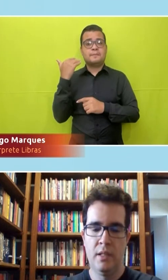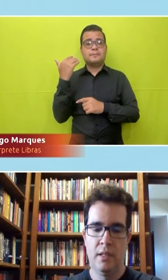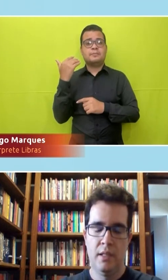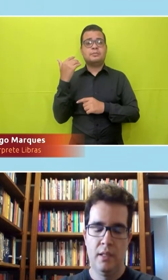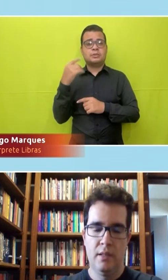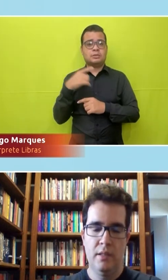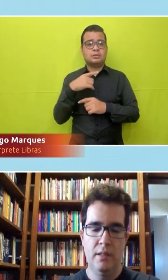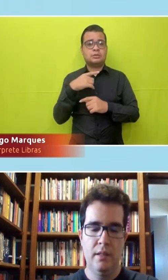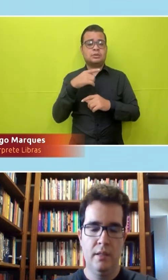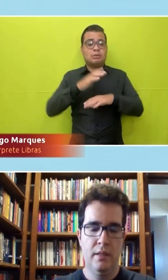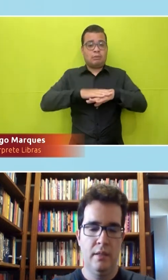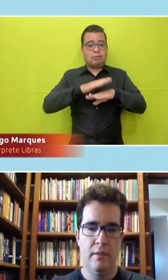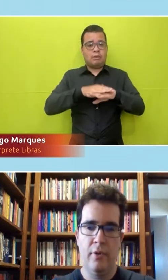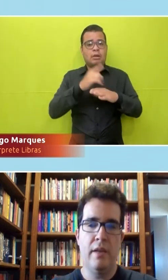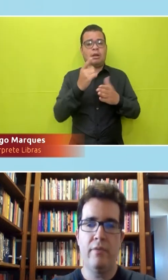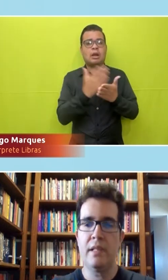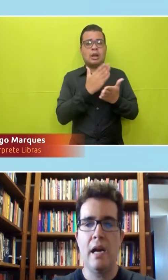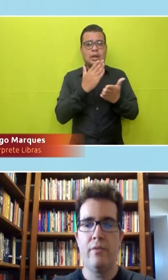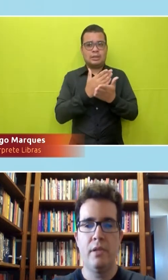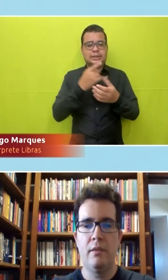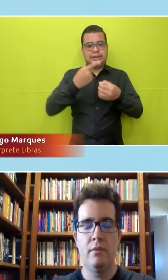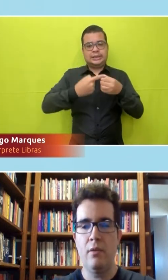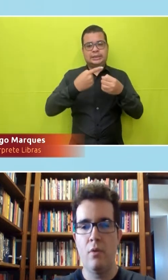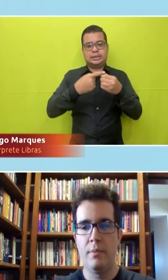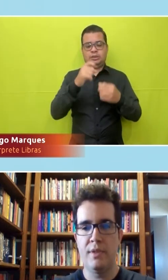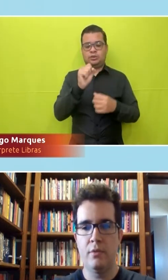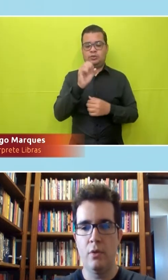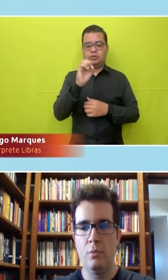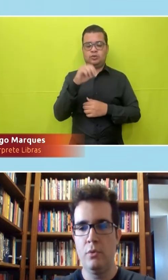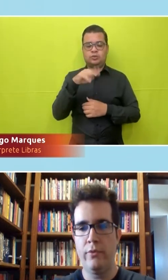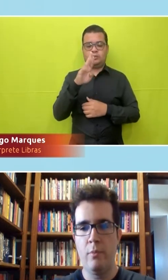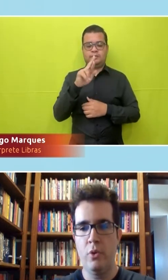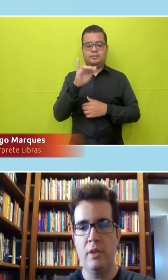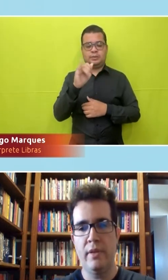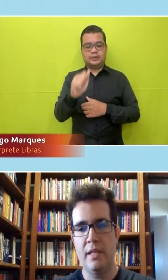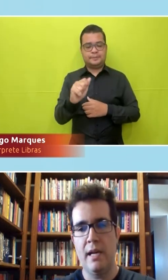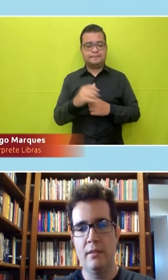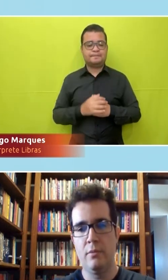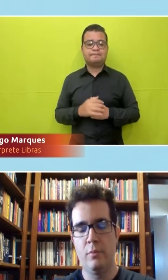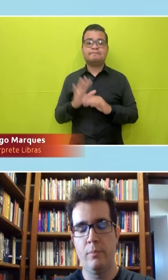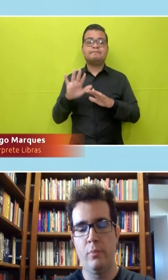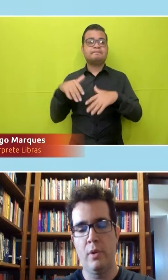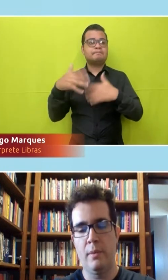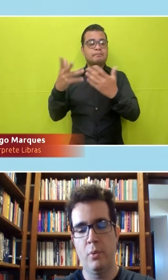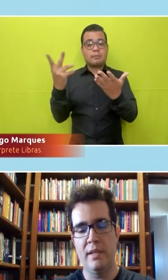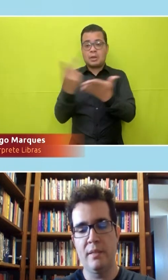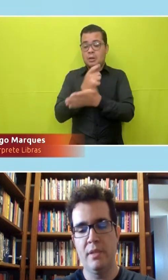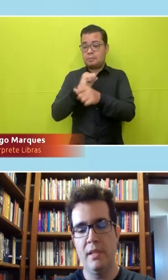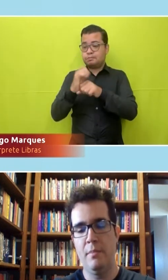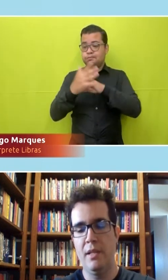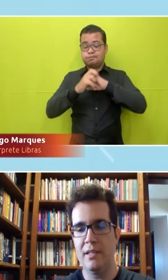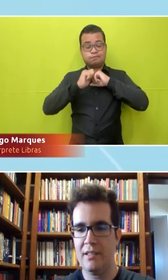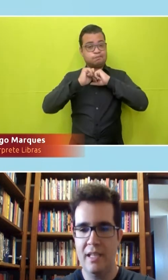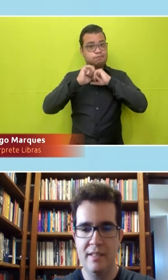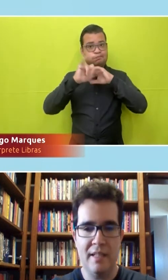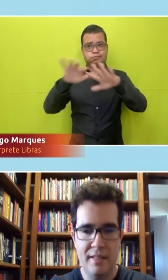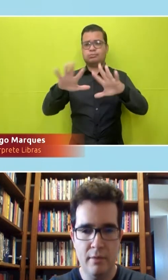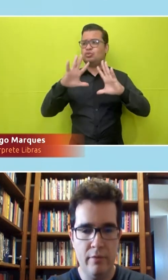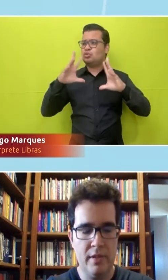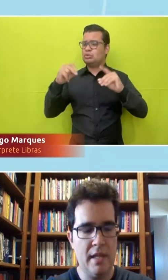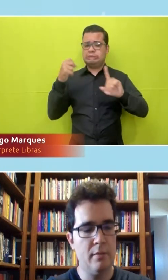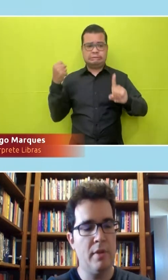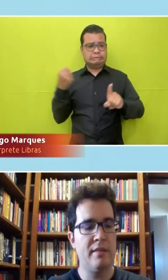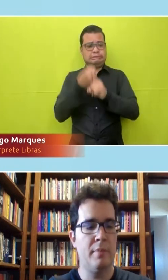Sombria. E foi inevitável, né? Não tem como, assim, todo mundo foi muito afetado por essa pandemia, né? Está